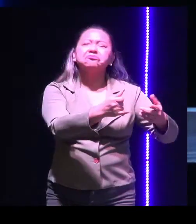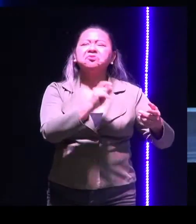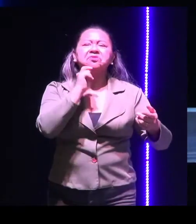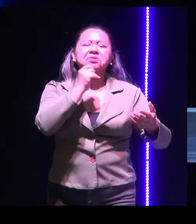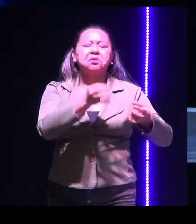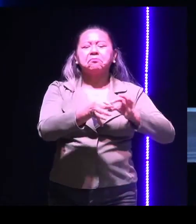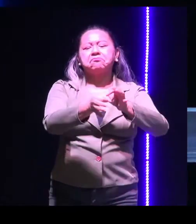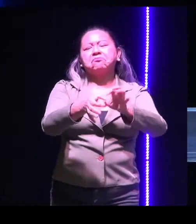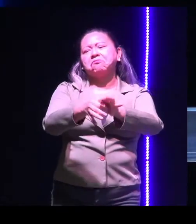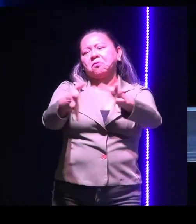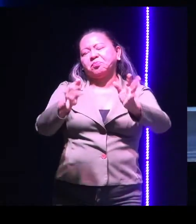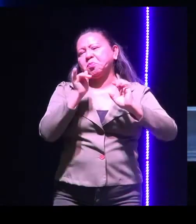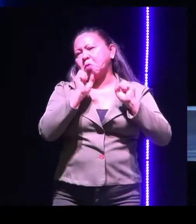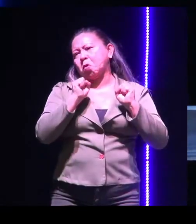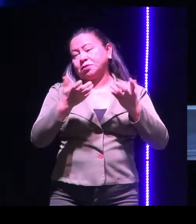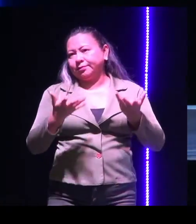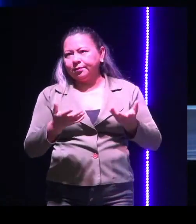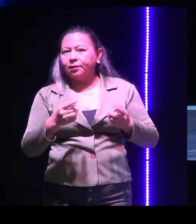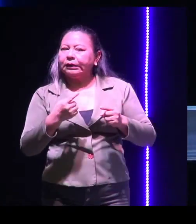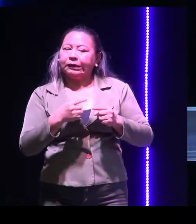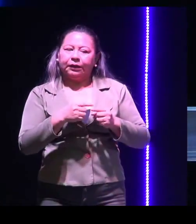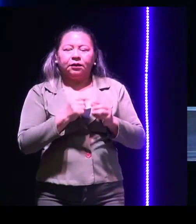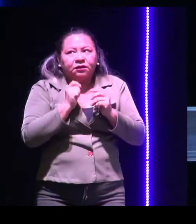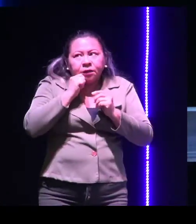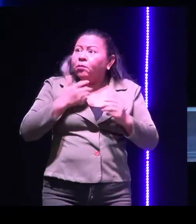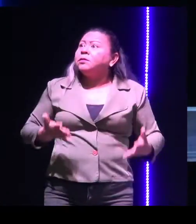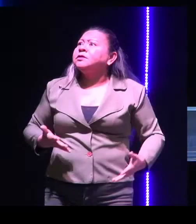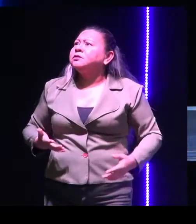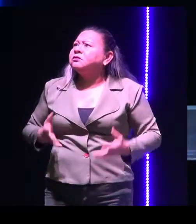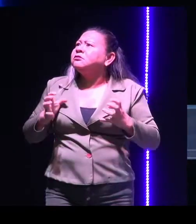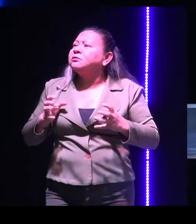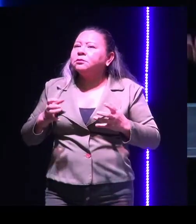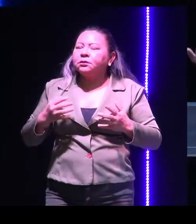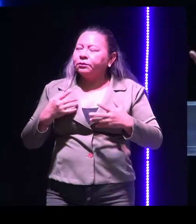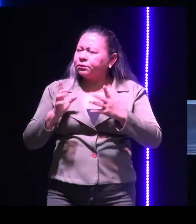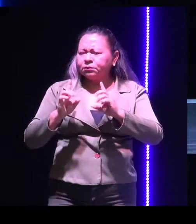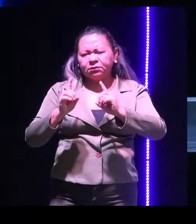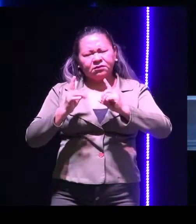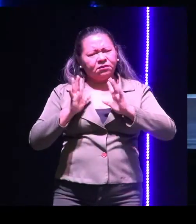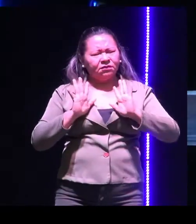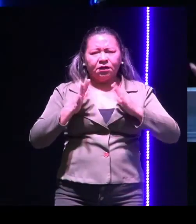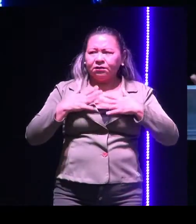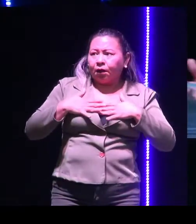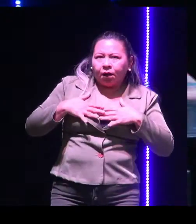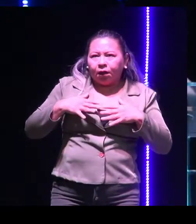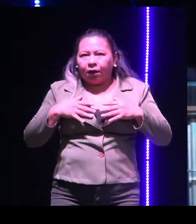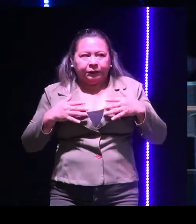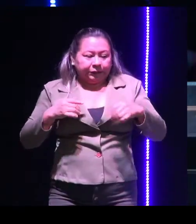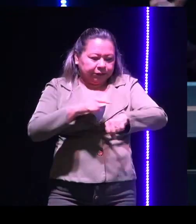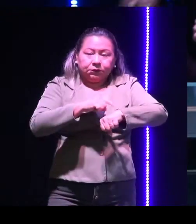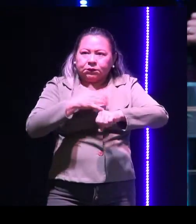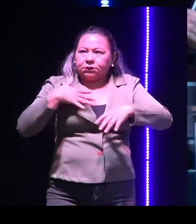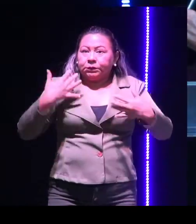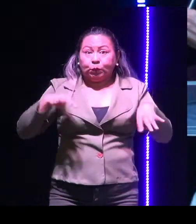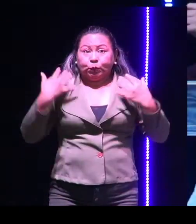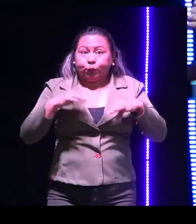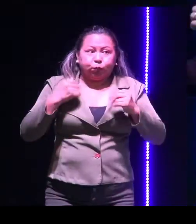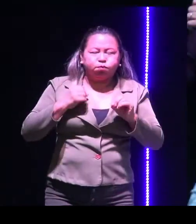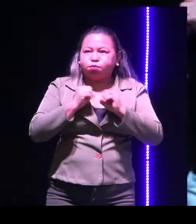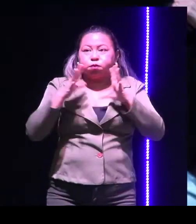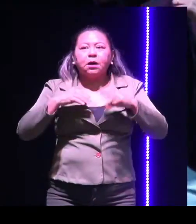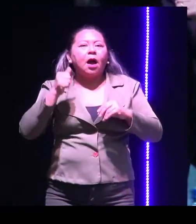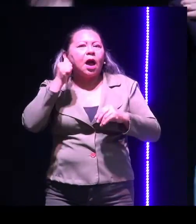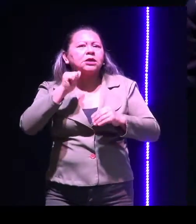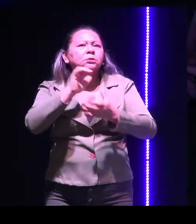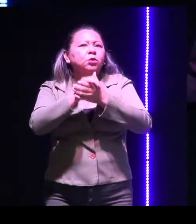pegar o celular da mulher, porque existe coisa, e aí ele fica atormentado, com medo de qualquer hora chegar, da bomba